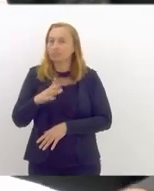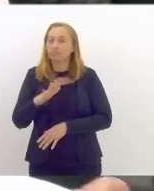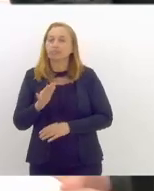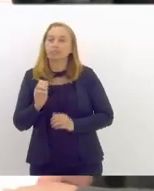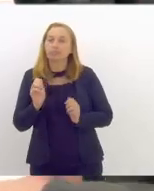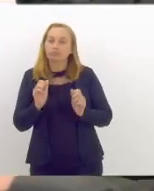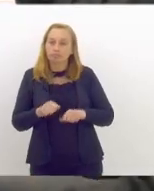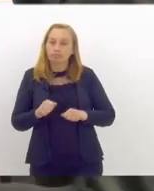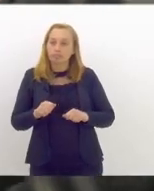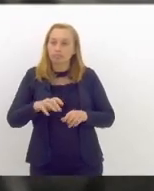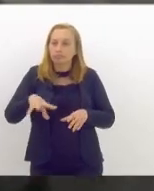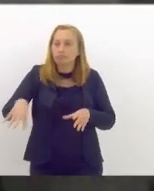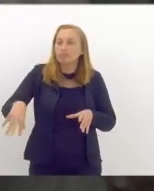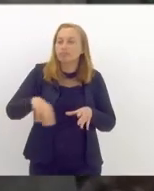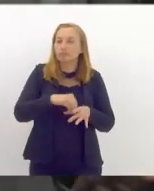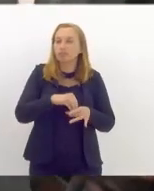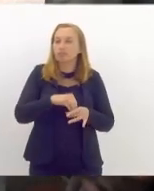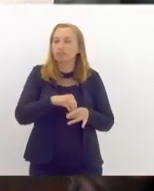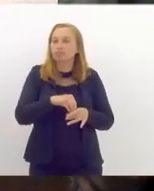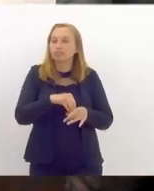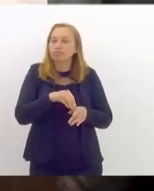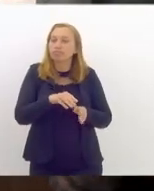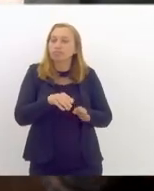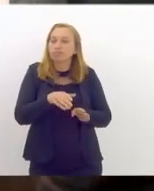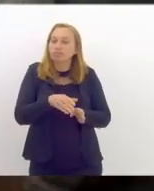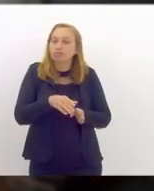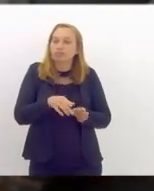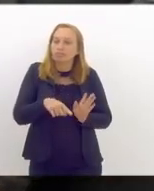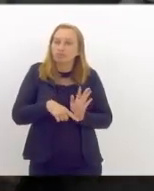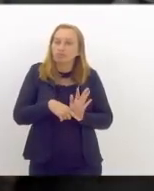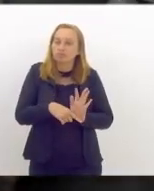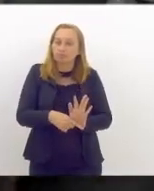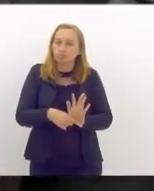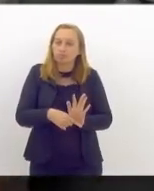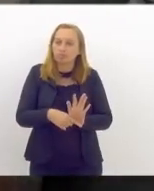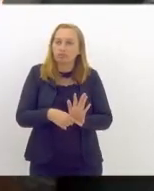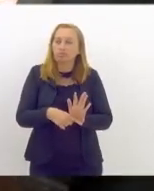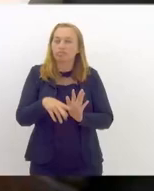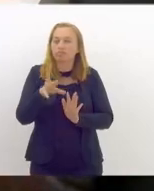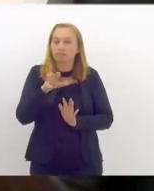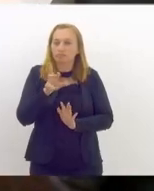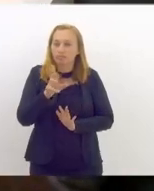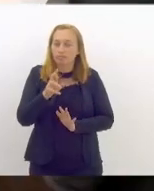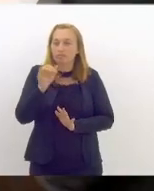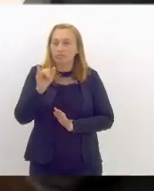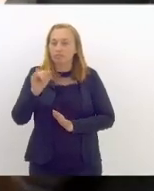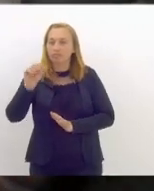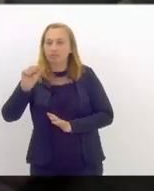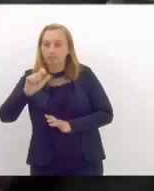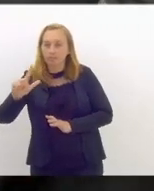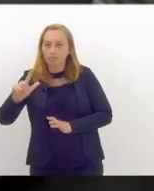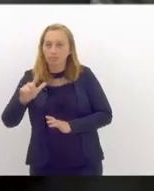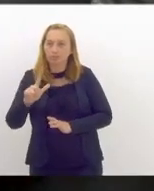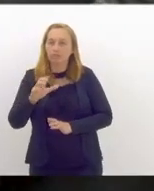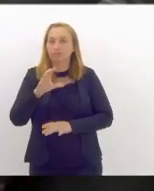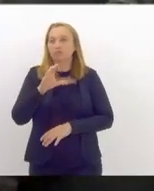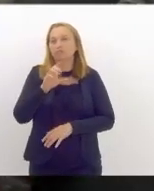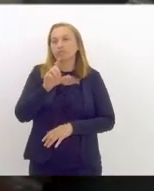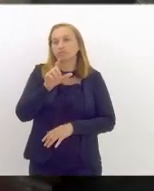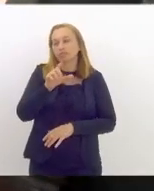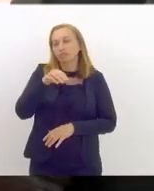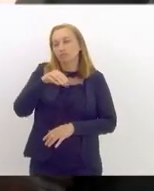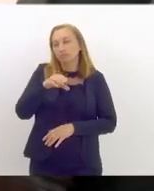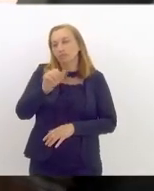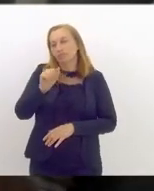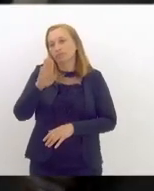da gente Inserir a possibilidade de auxiliar município de Arraial do Cabo e Macaé na hipótese aqui